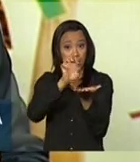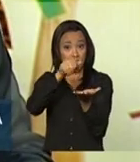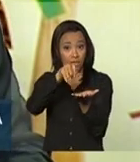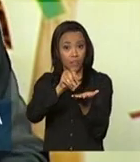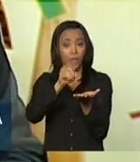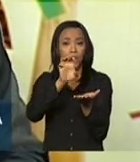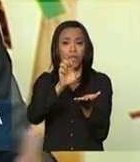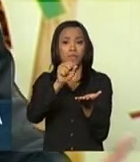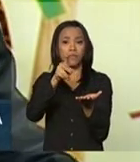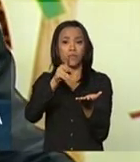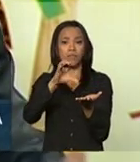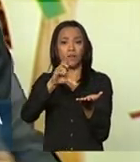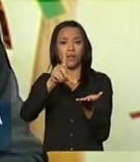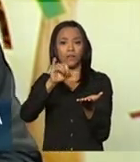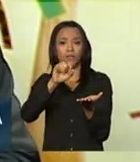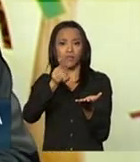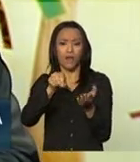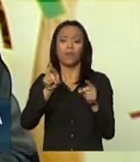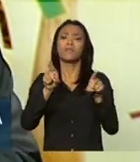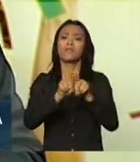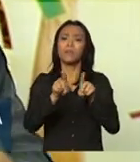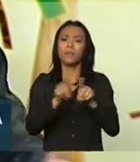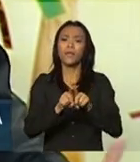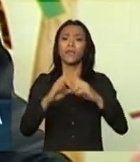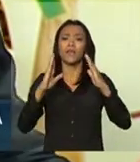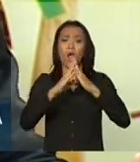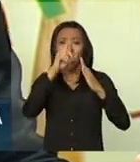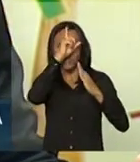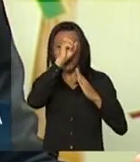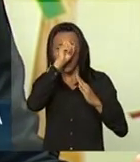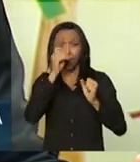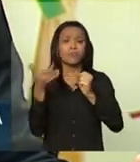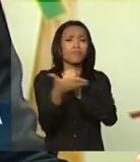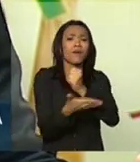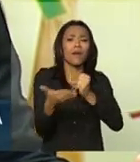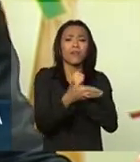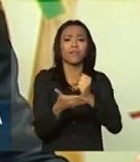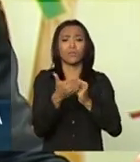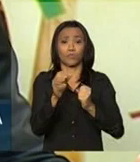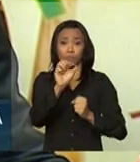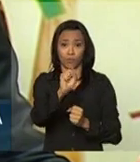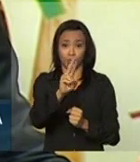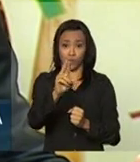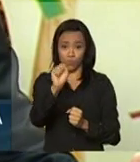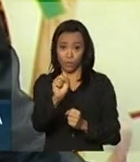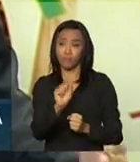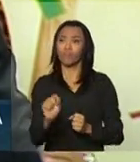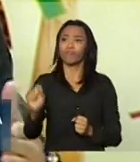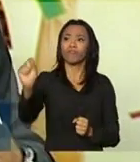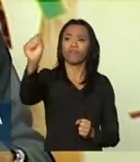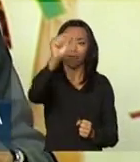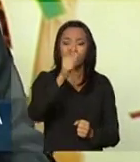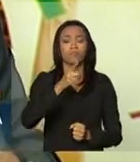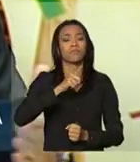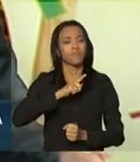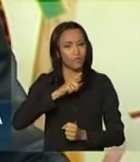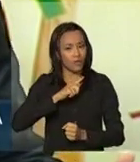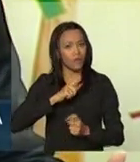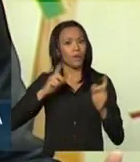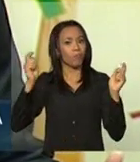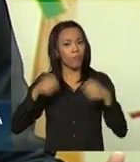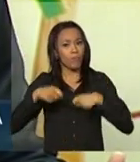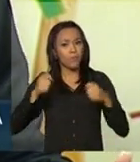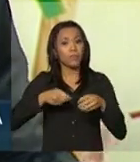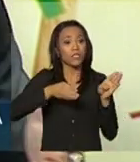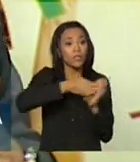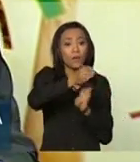permita que a nossa rede básica, todos os pontos de atenção da rede, do Sistema Único de Saúde, tenham a